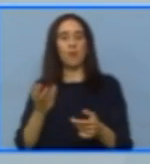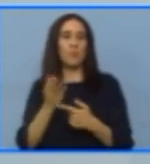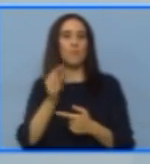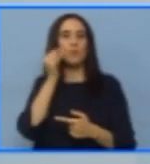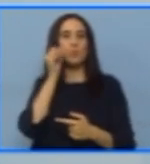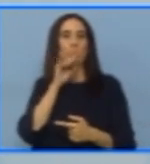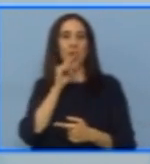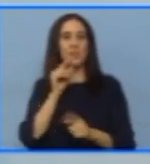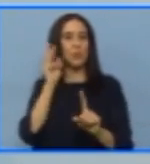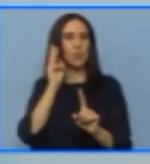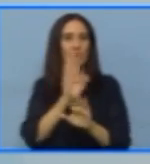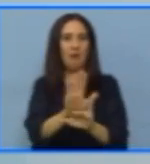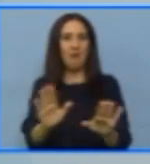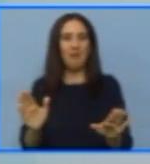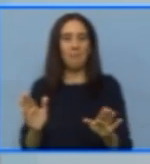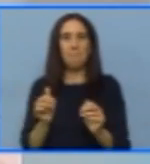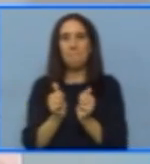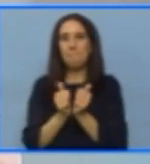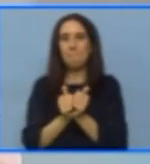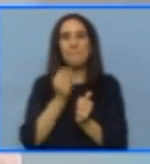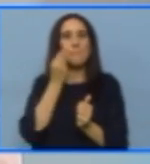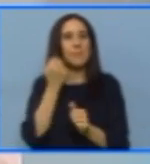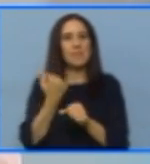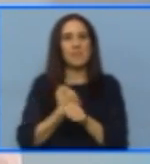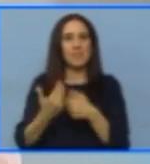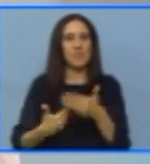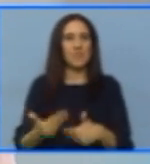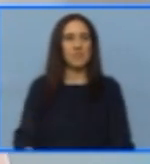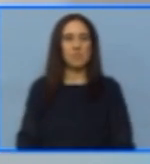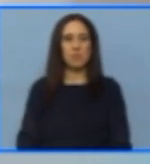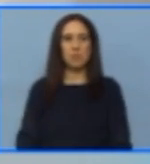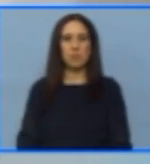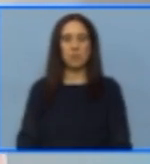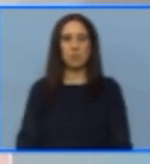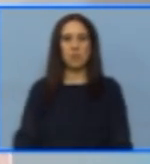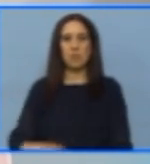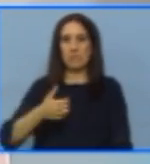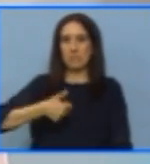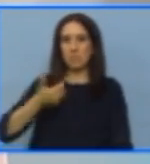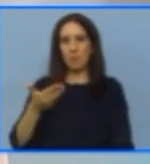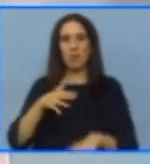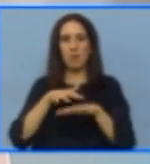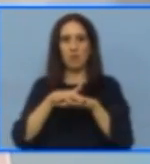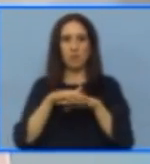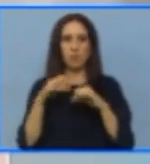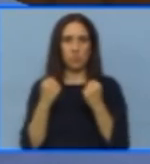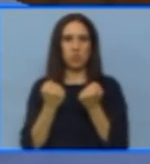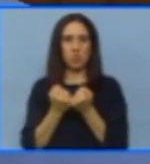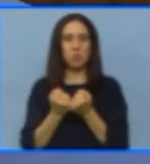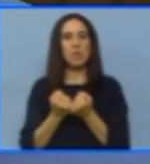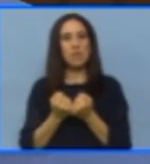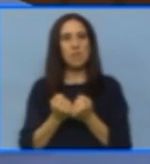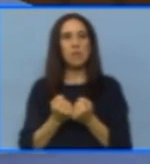lá estão, de que forma é que podem ir acompanhando as atividades? Essencialmente através das redes sociais e das